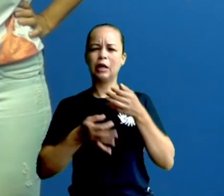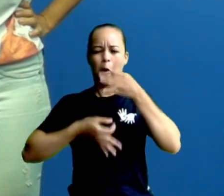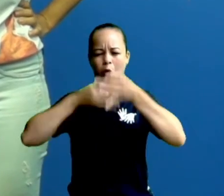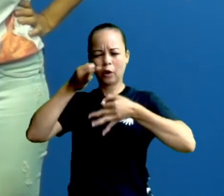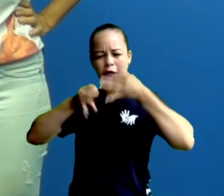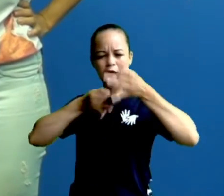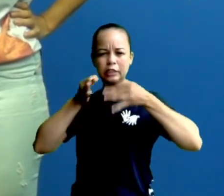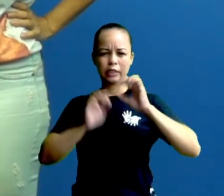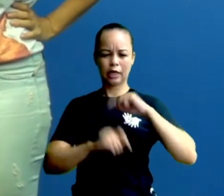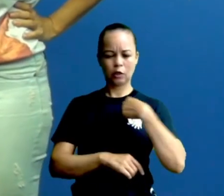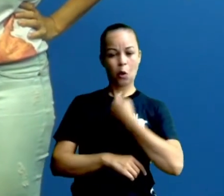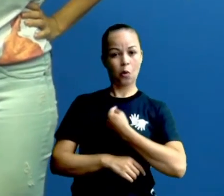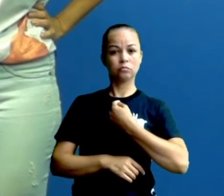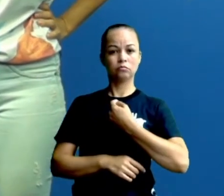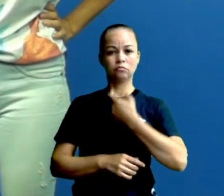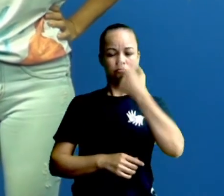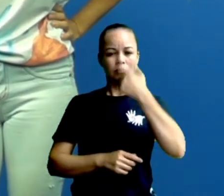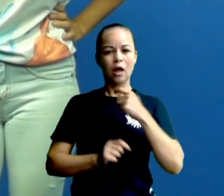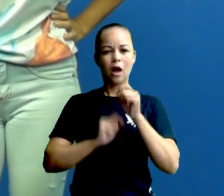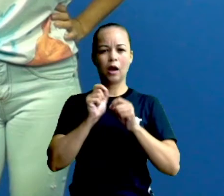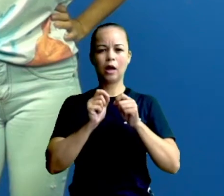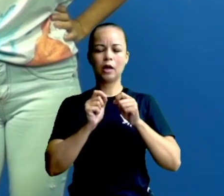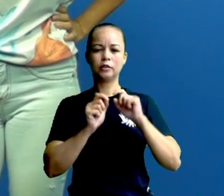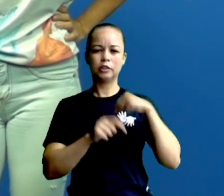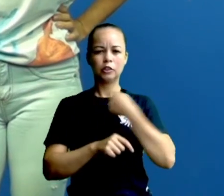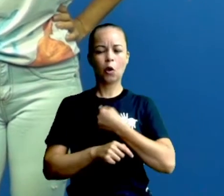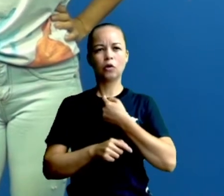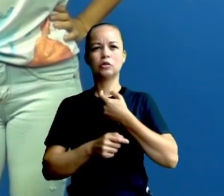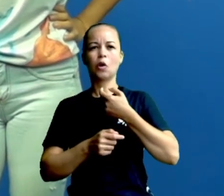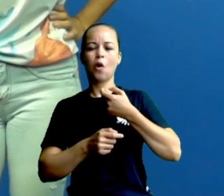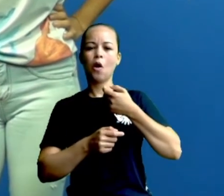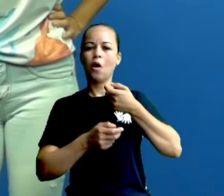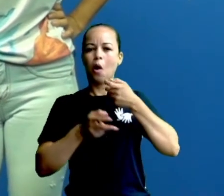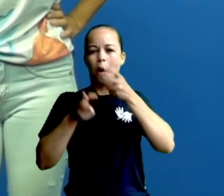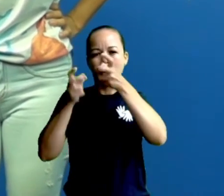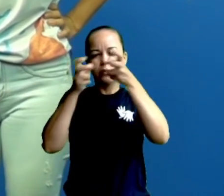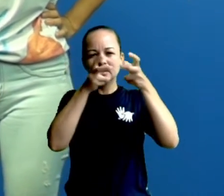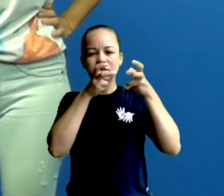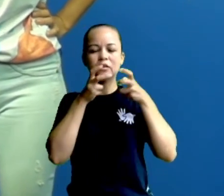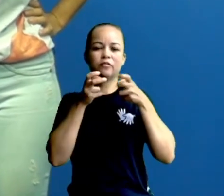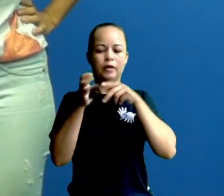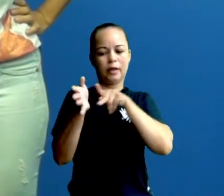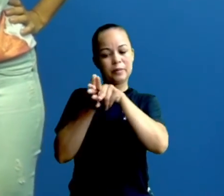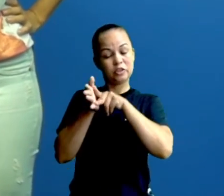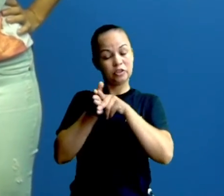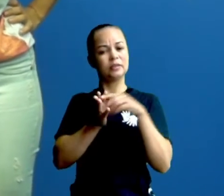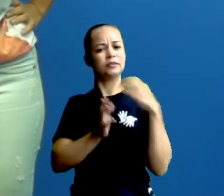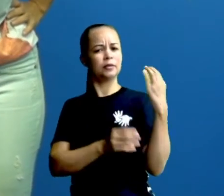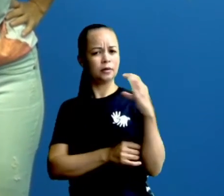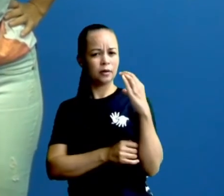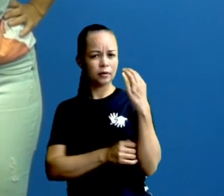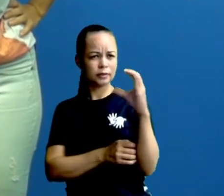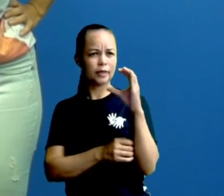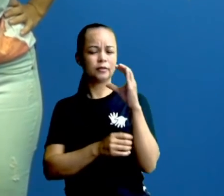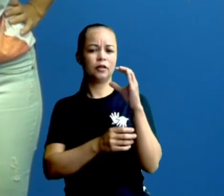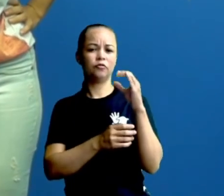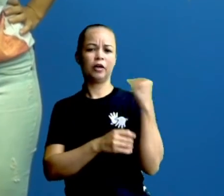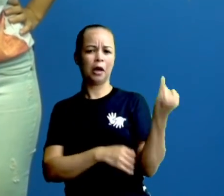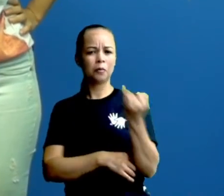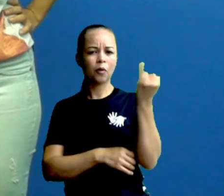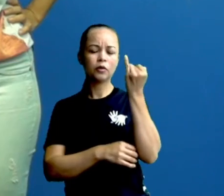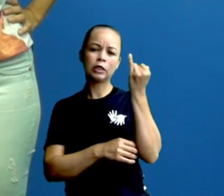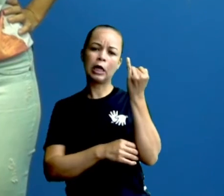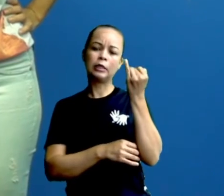nossa parte a gente observar que a pesquisa científica ela é importante e,